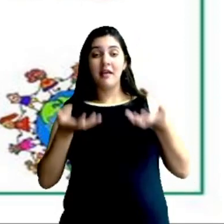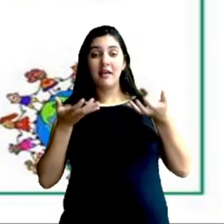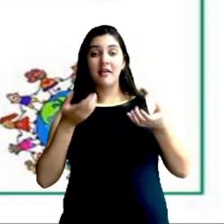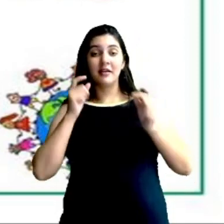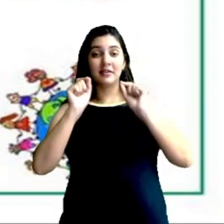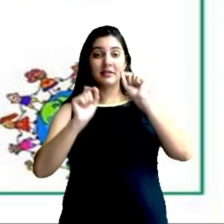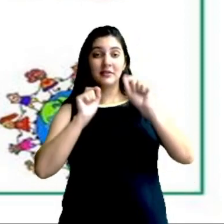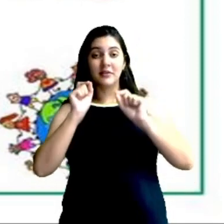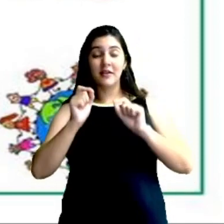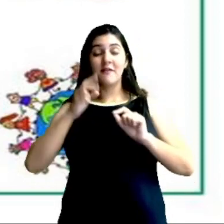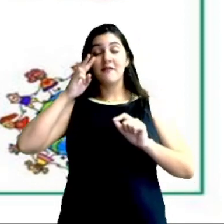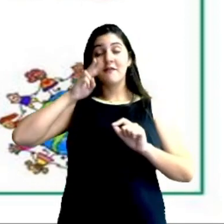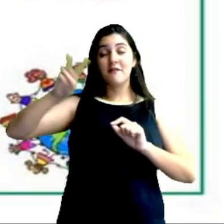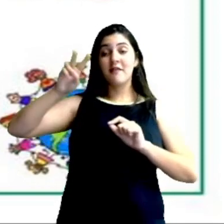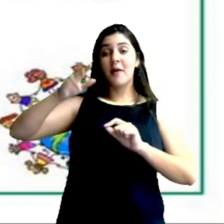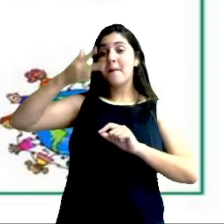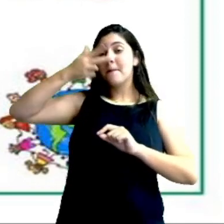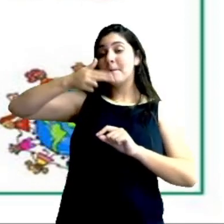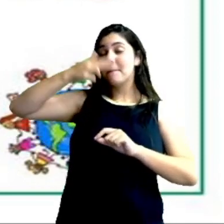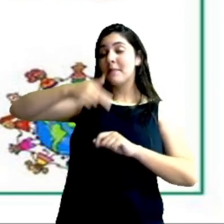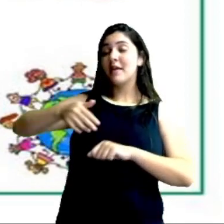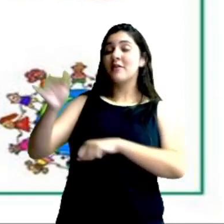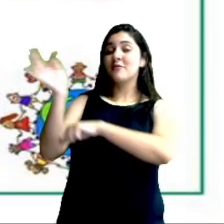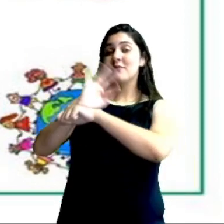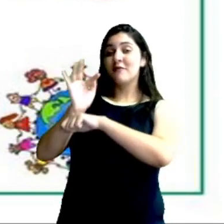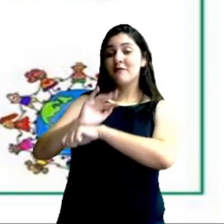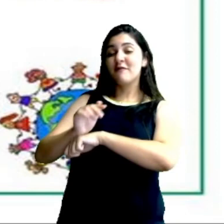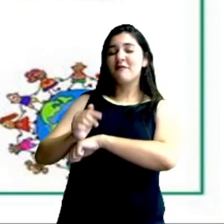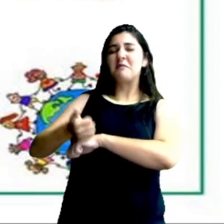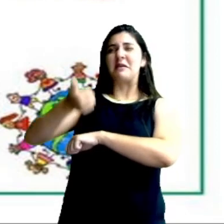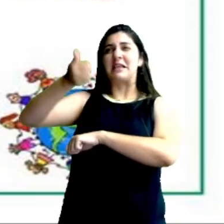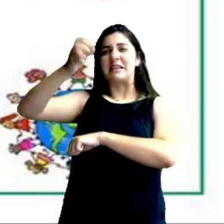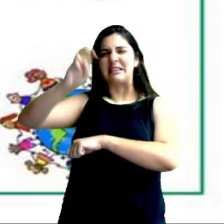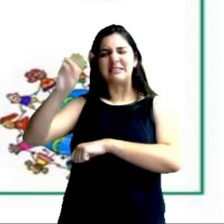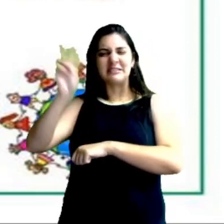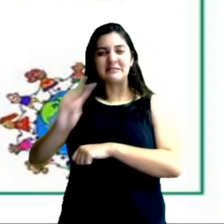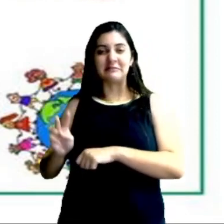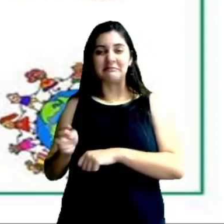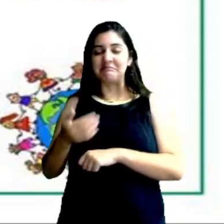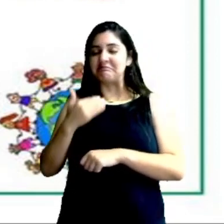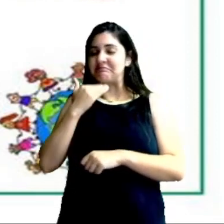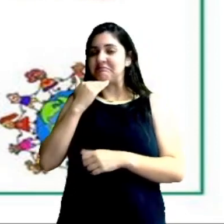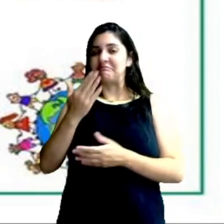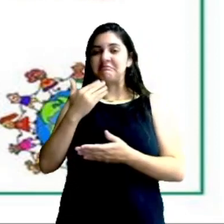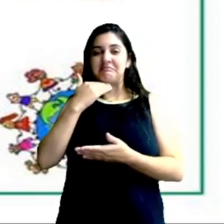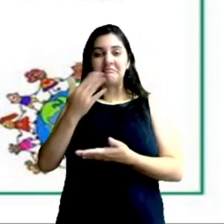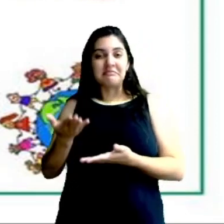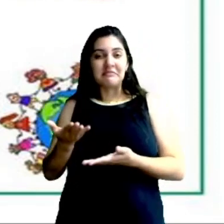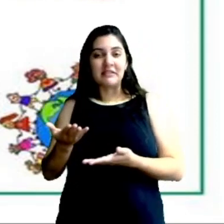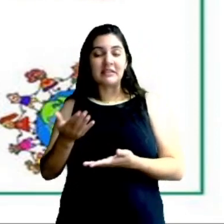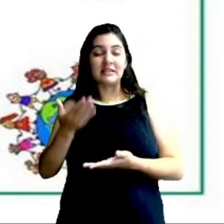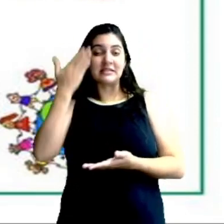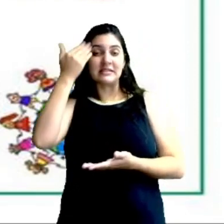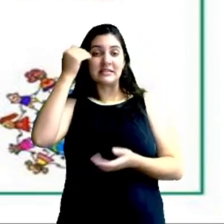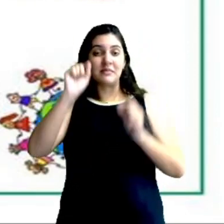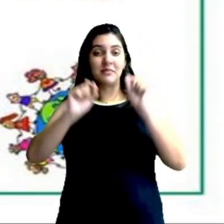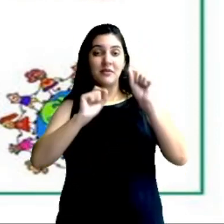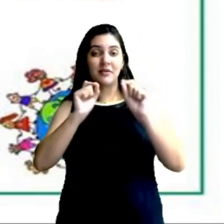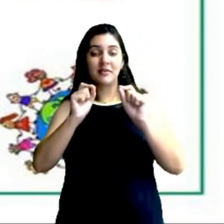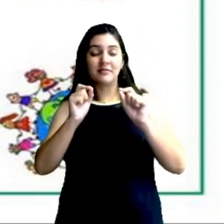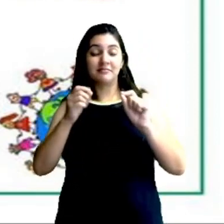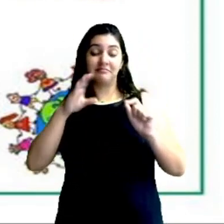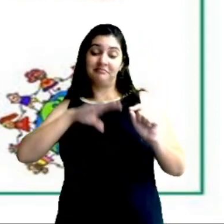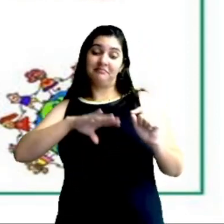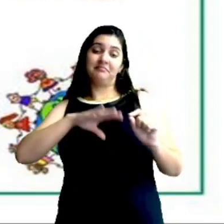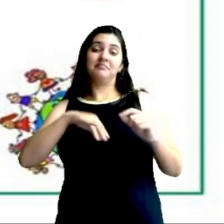querer ver o mesmo filme pela 15ª vez e nem sequer querer saber se